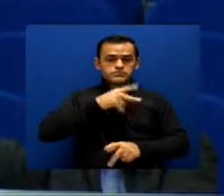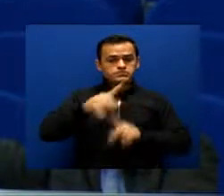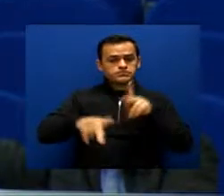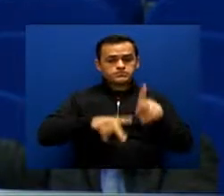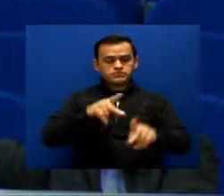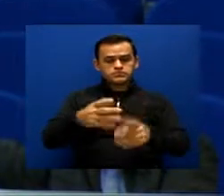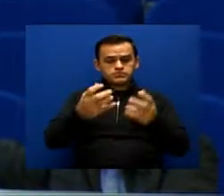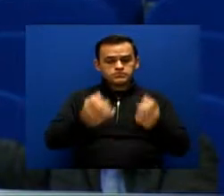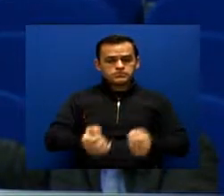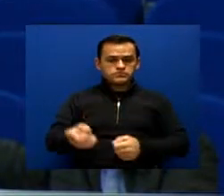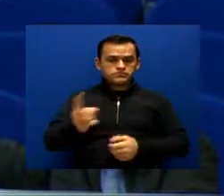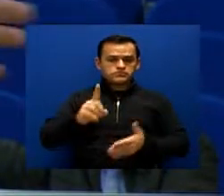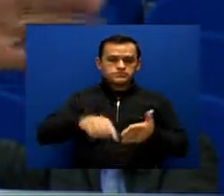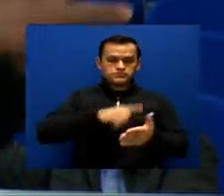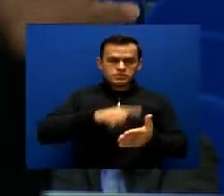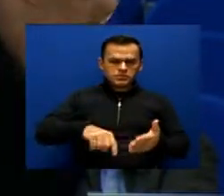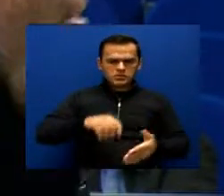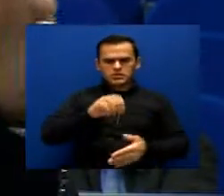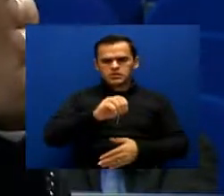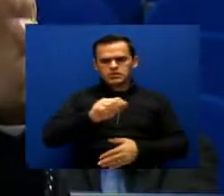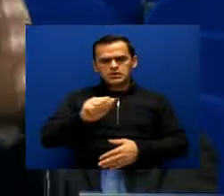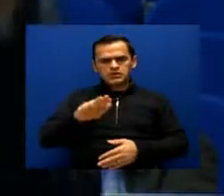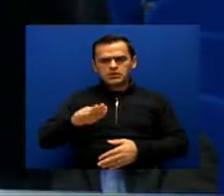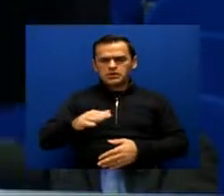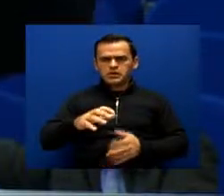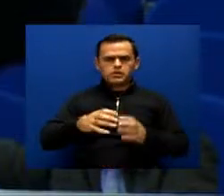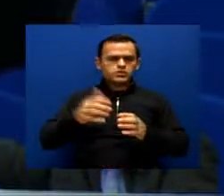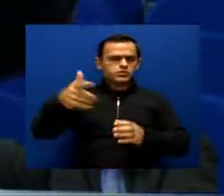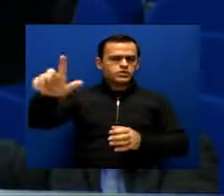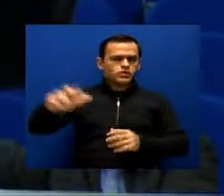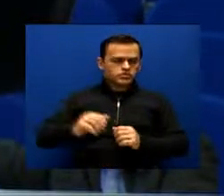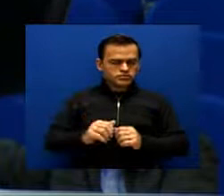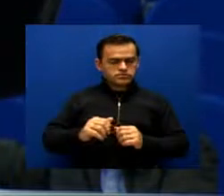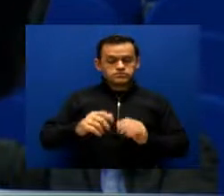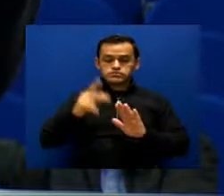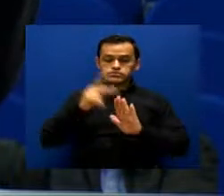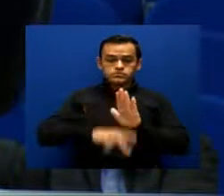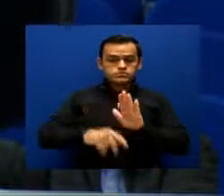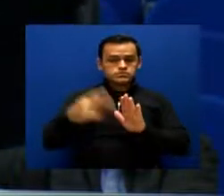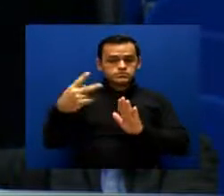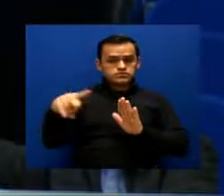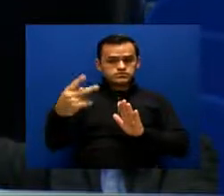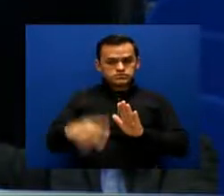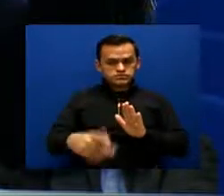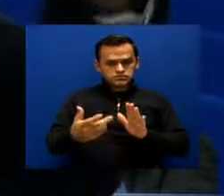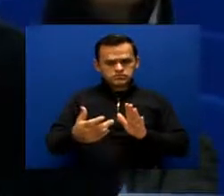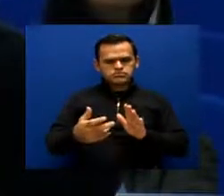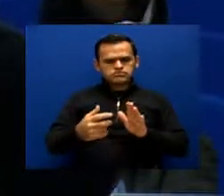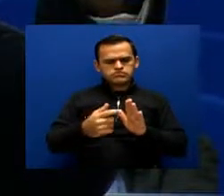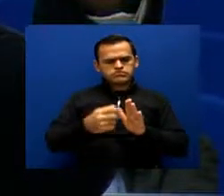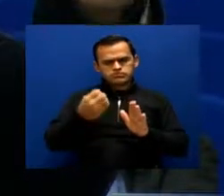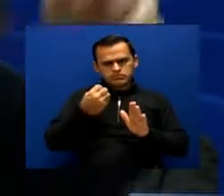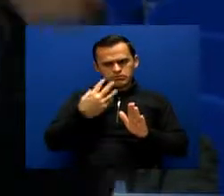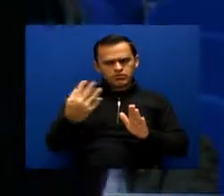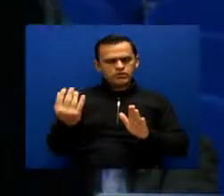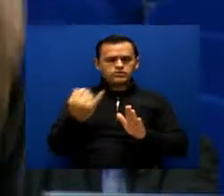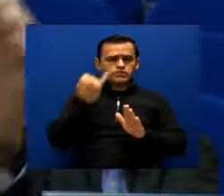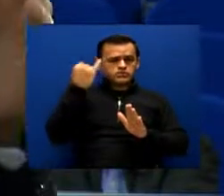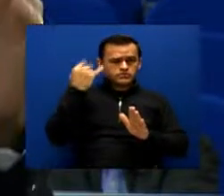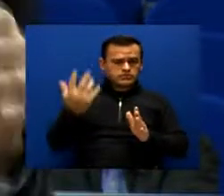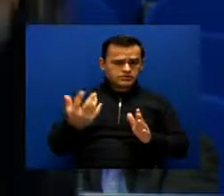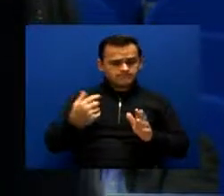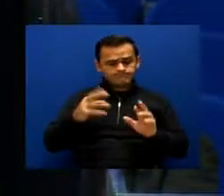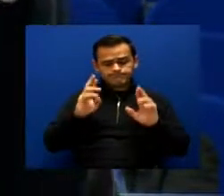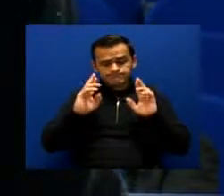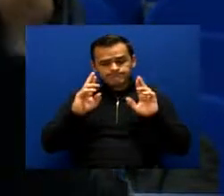contestação pelo Ministério Público, pela OAB ou qualquer outra instituição. Então, embora o projeto de Vossa Excelência seja extremamente importante,